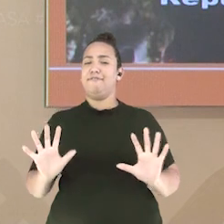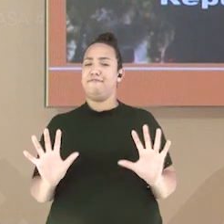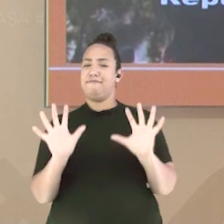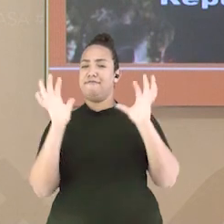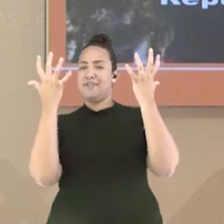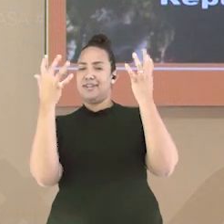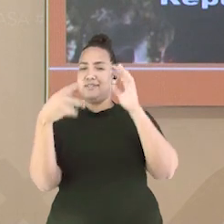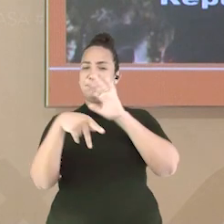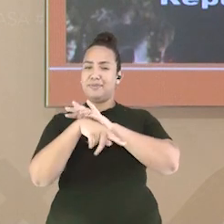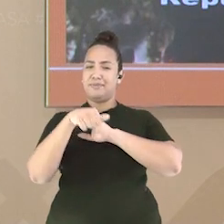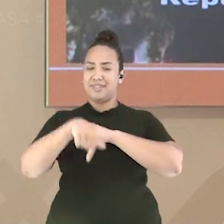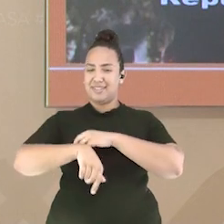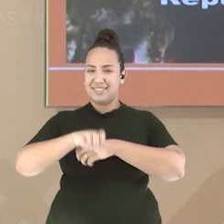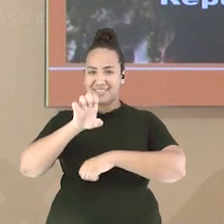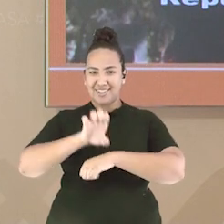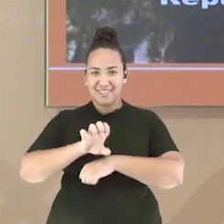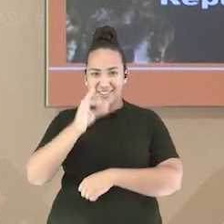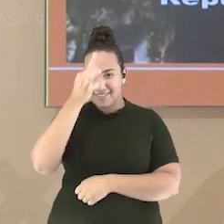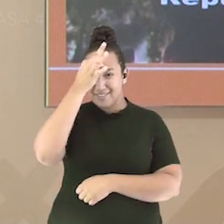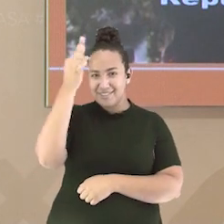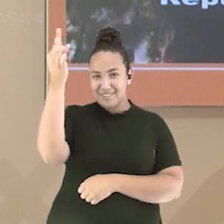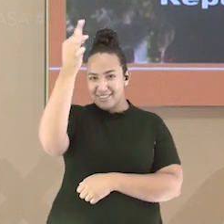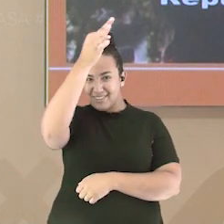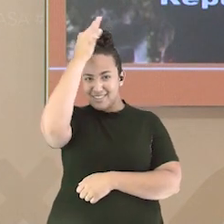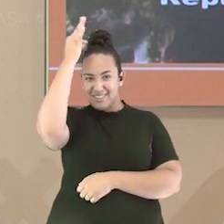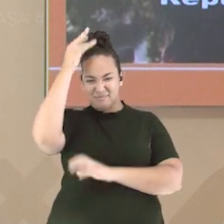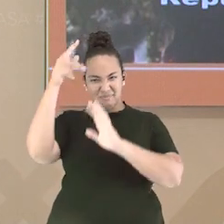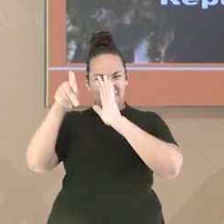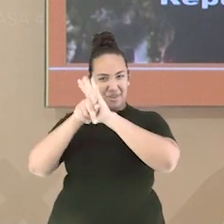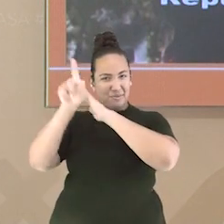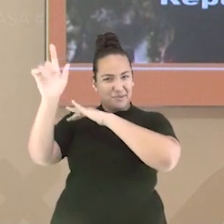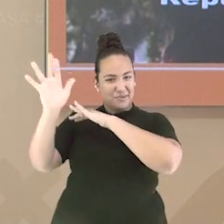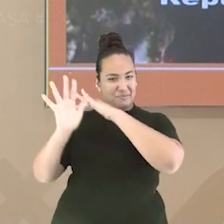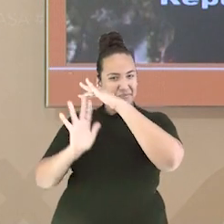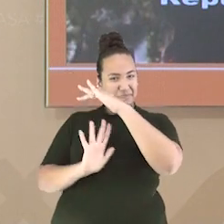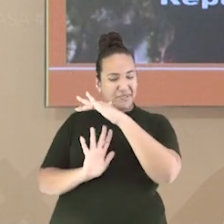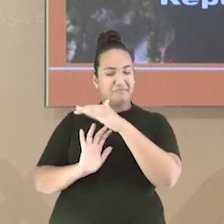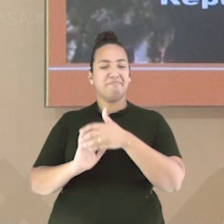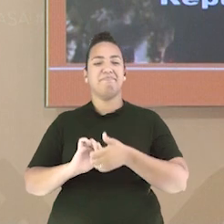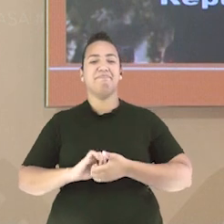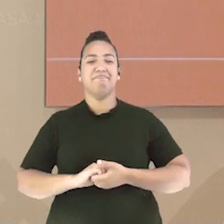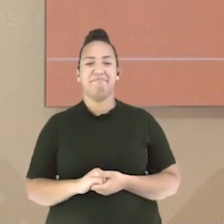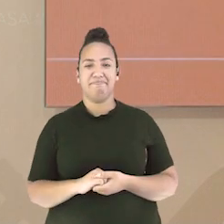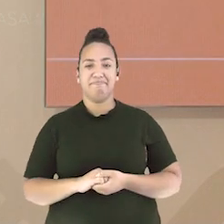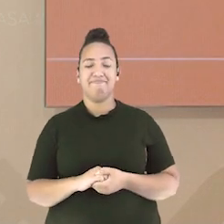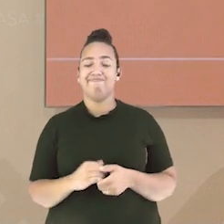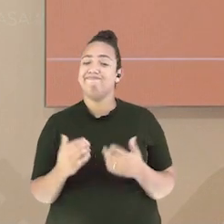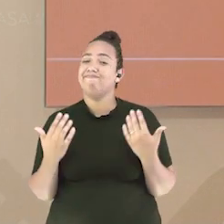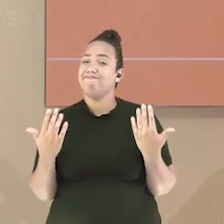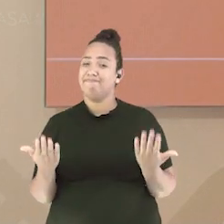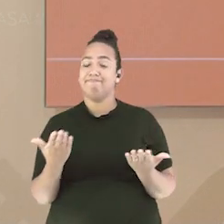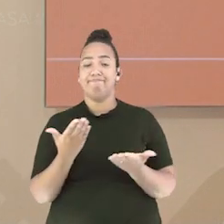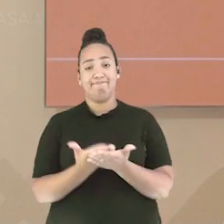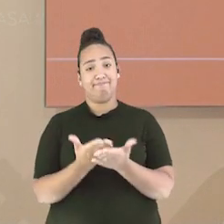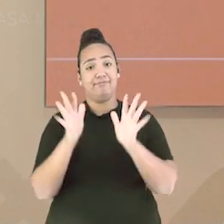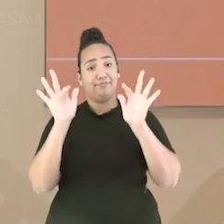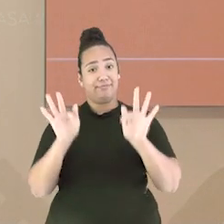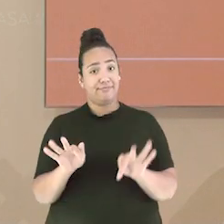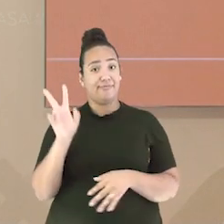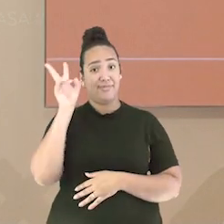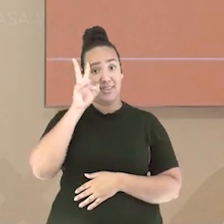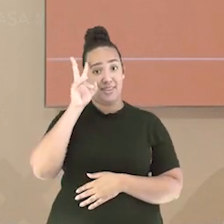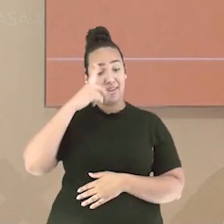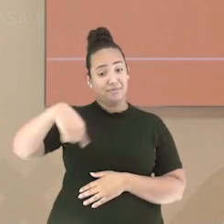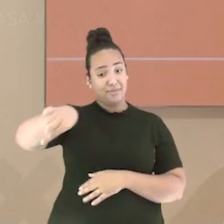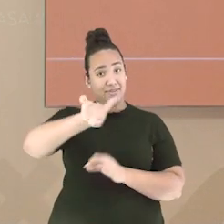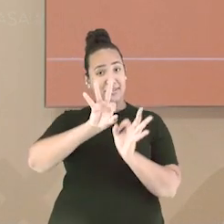festas típicas que acontecem no nosso estado, aquelas em comemoração aos imigrantes. Ai, ai. Bom, por hoje é